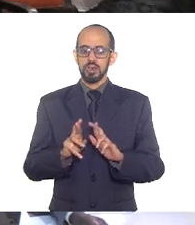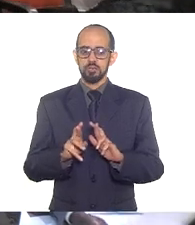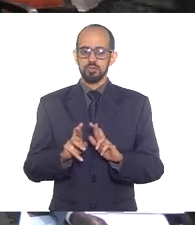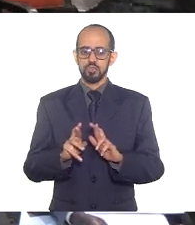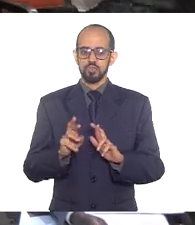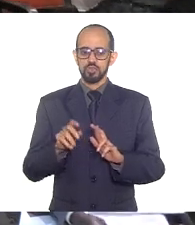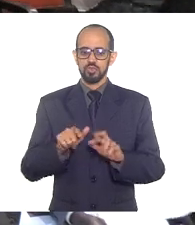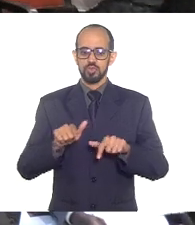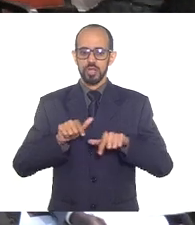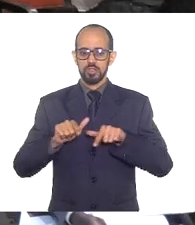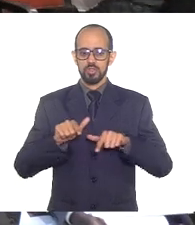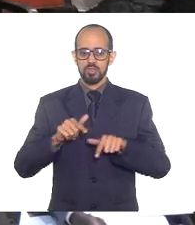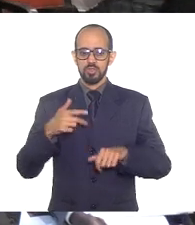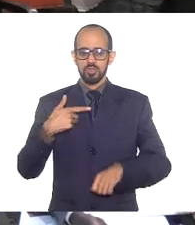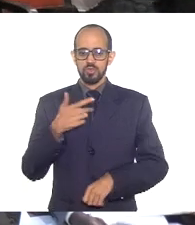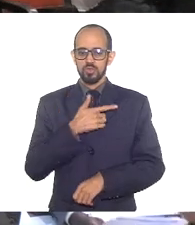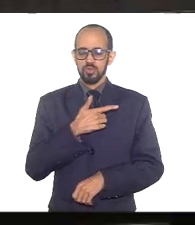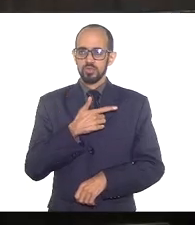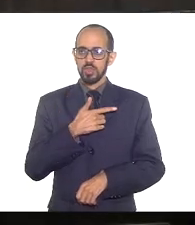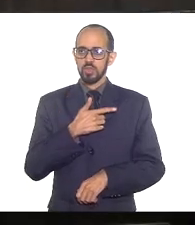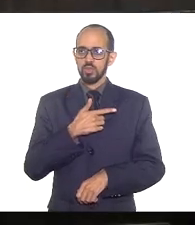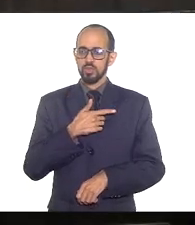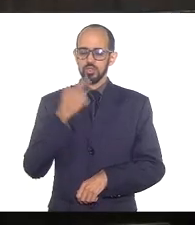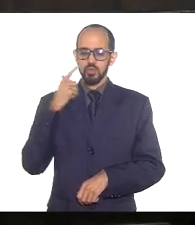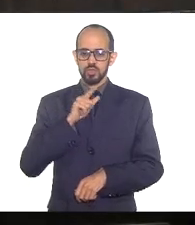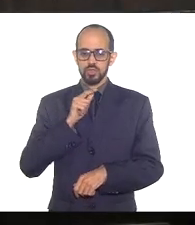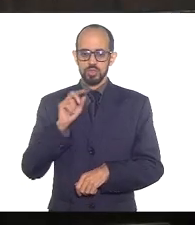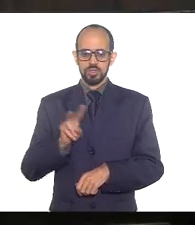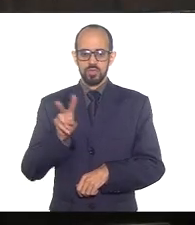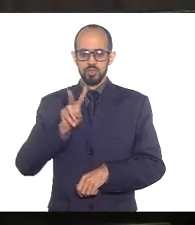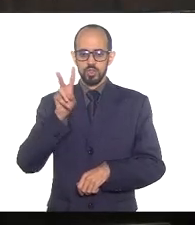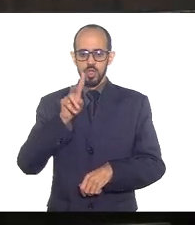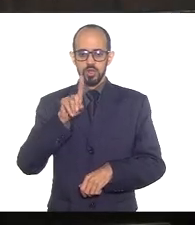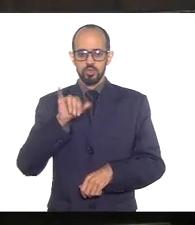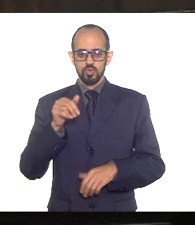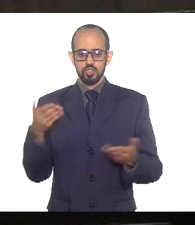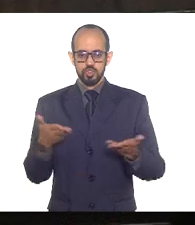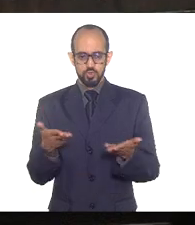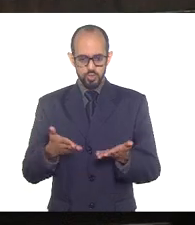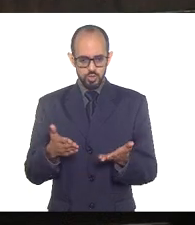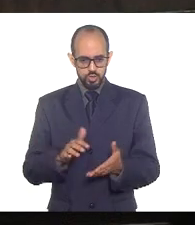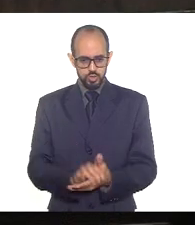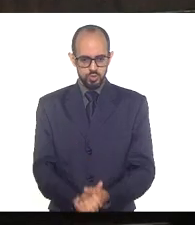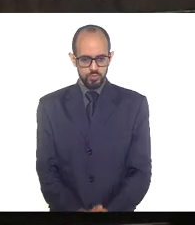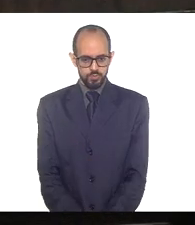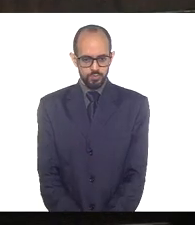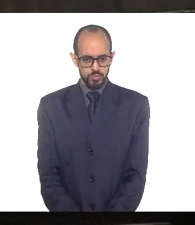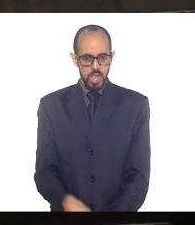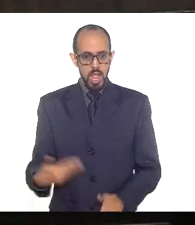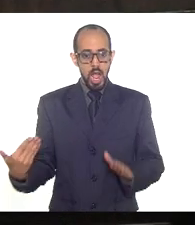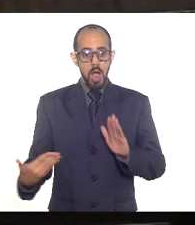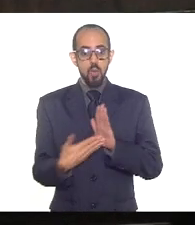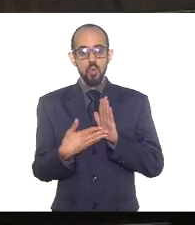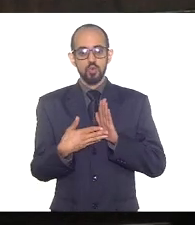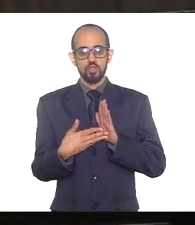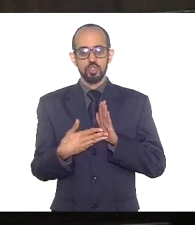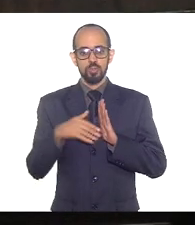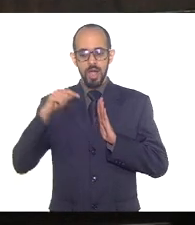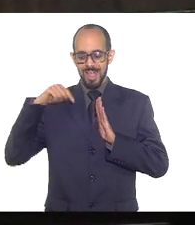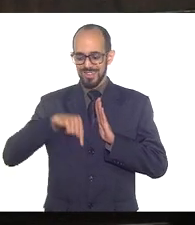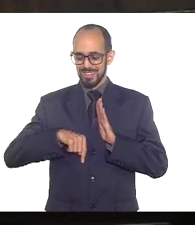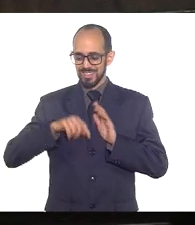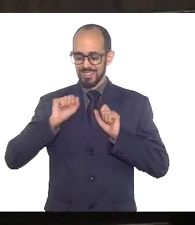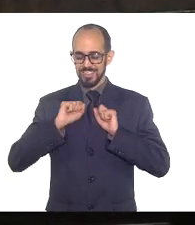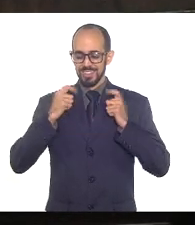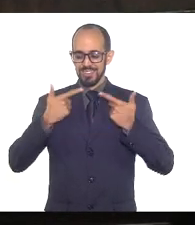da área da saúde possam viver essa vitória na data de hoje a última dentro dessa casa a